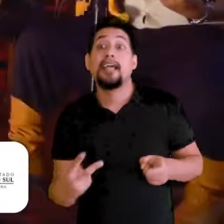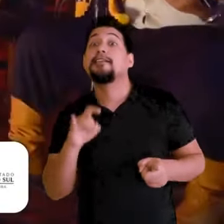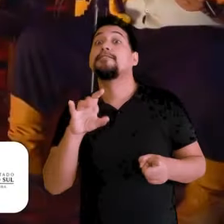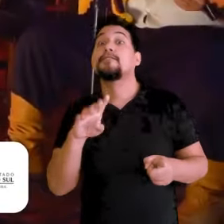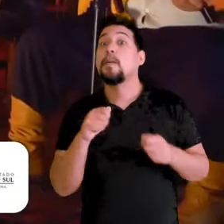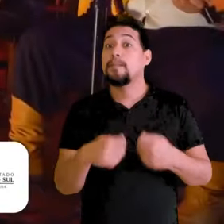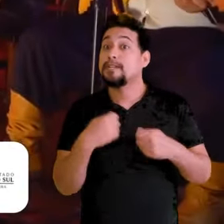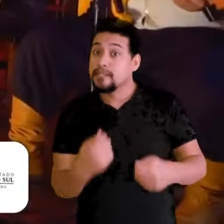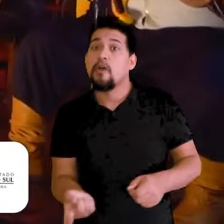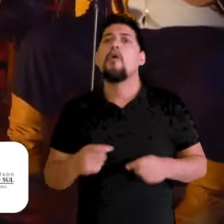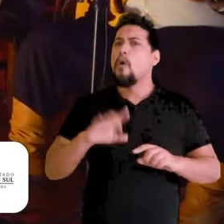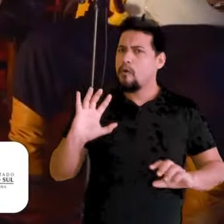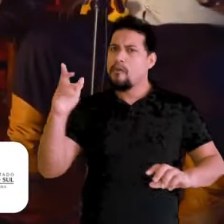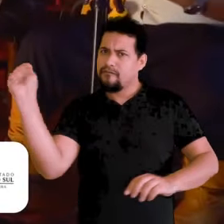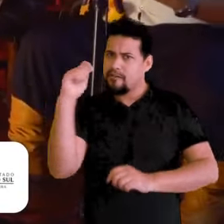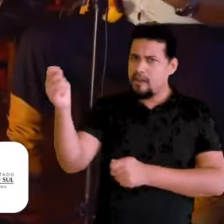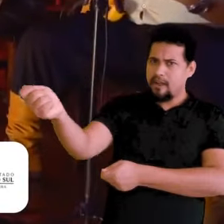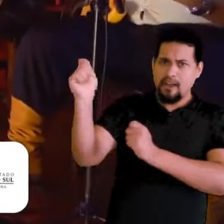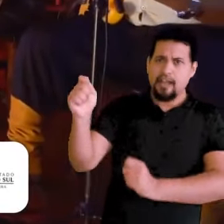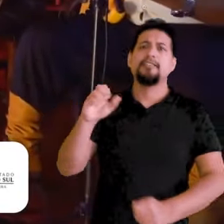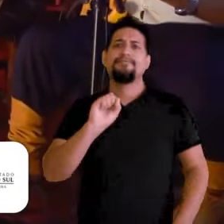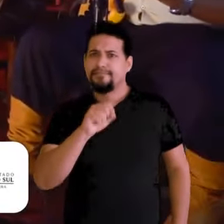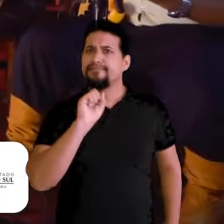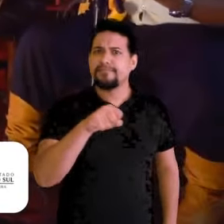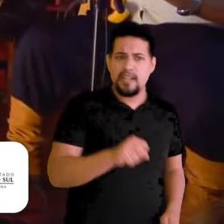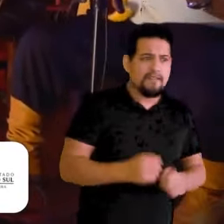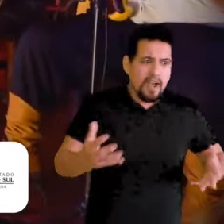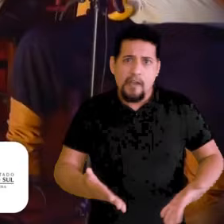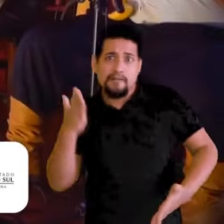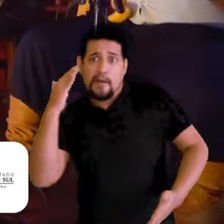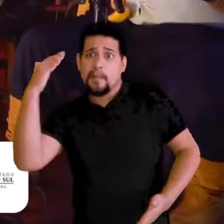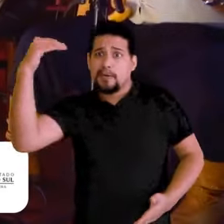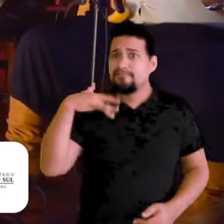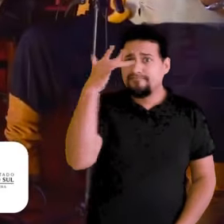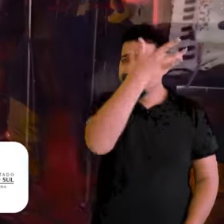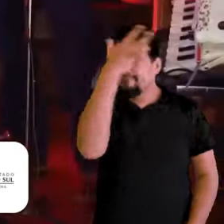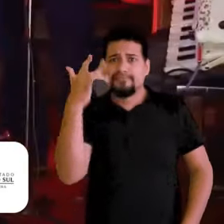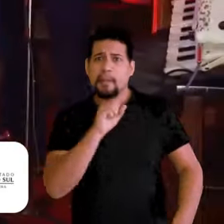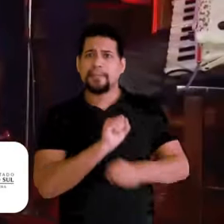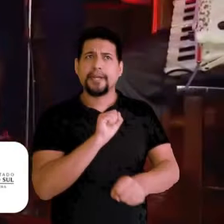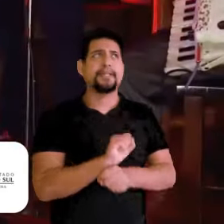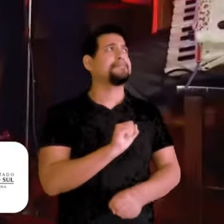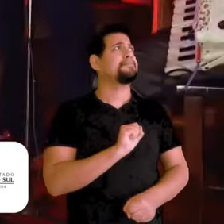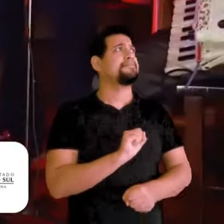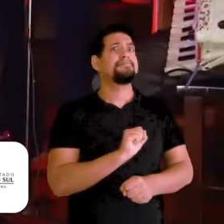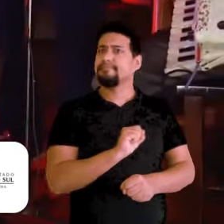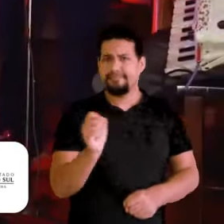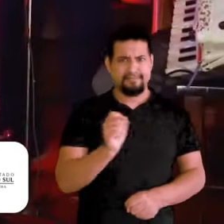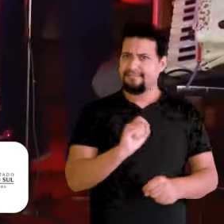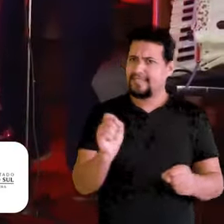na crina, faz a festa do rodeio. Aporreado pega fama, se ninguém para no